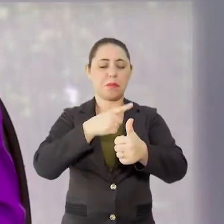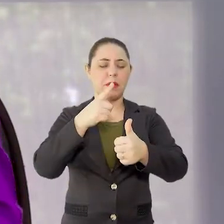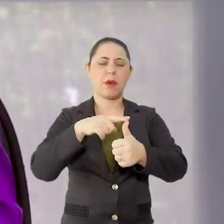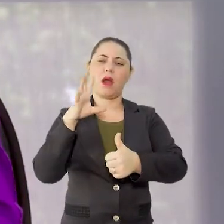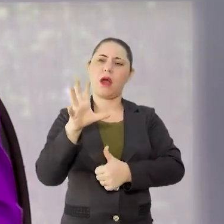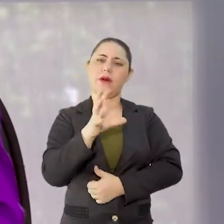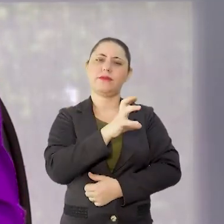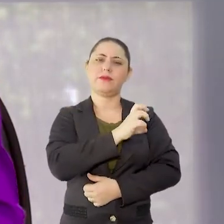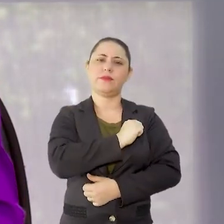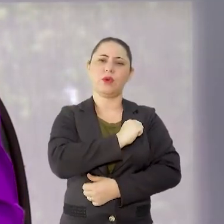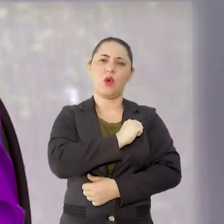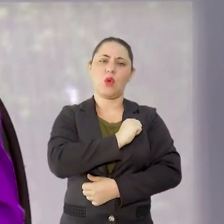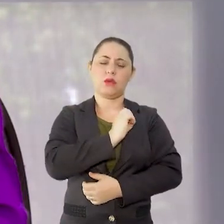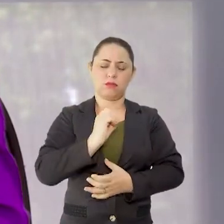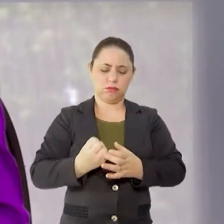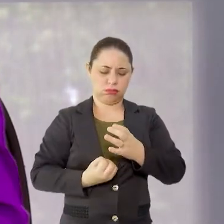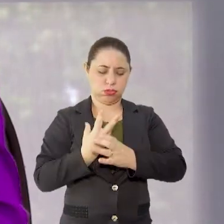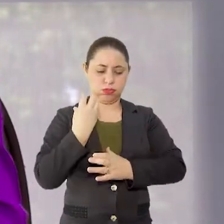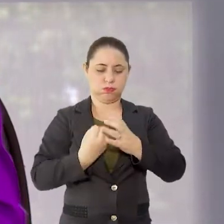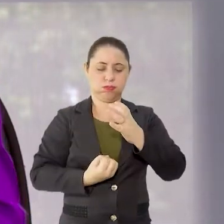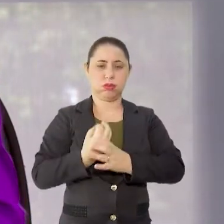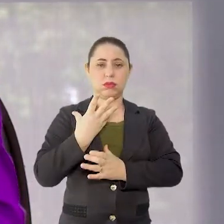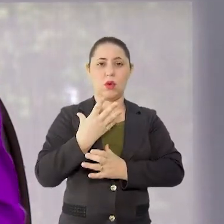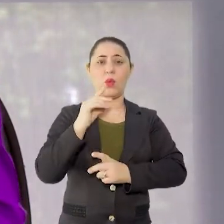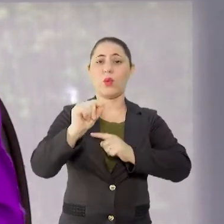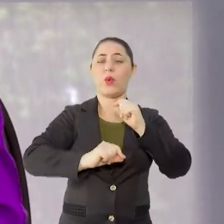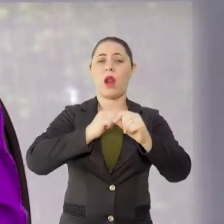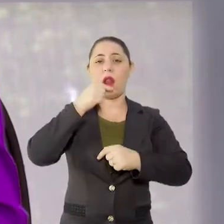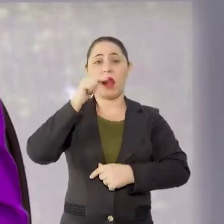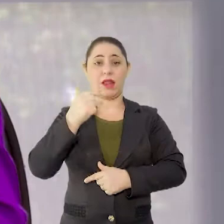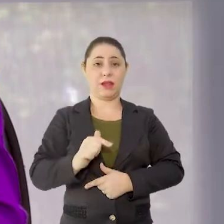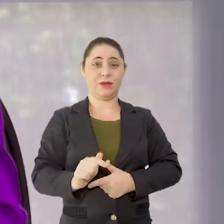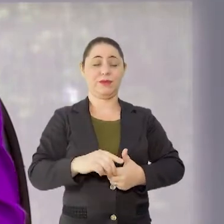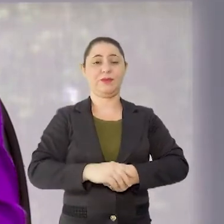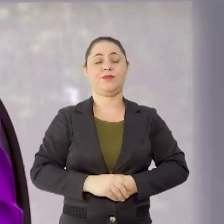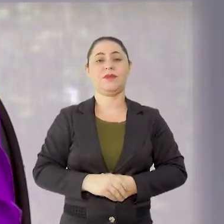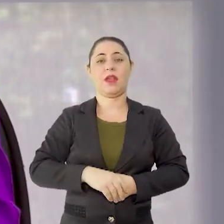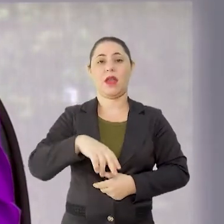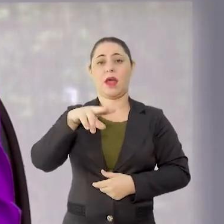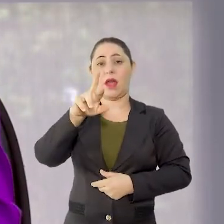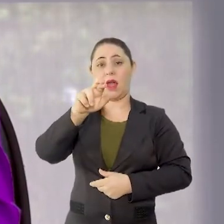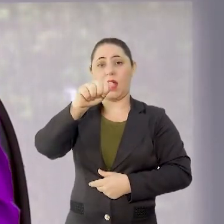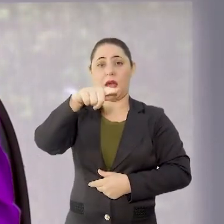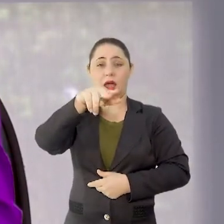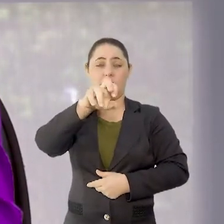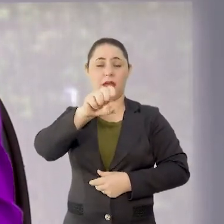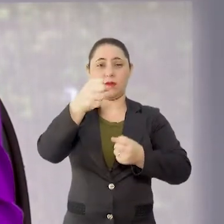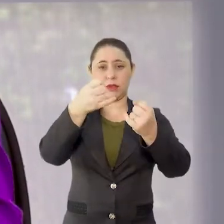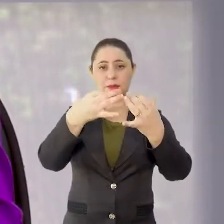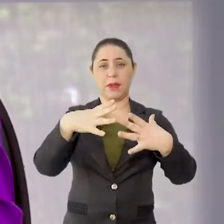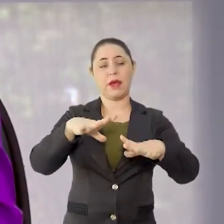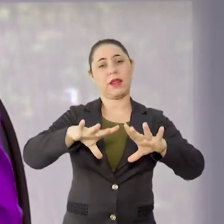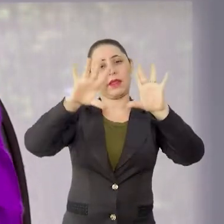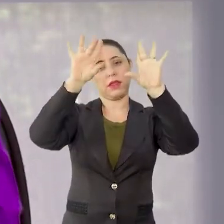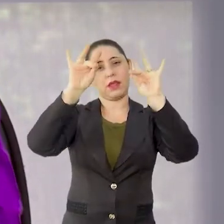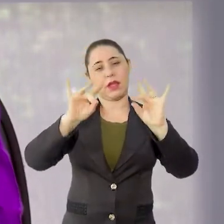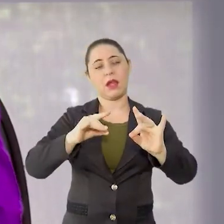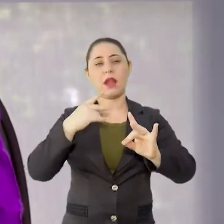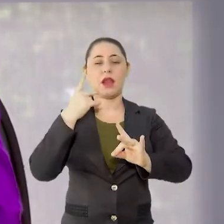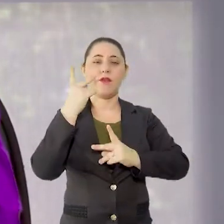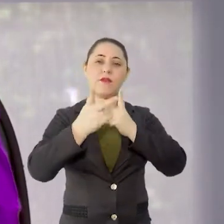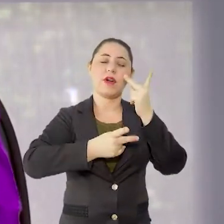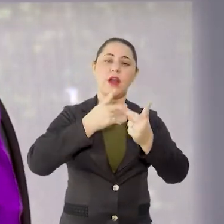Lobato foram a sua primeira paixão e grande influência para navegar no mundo literário. Raquel Naveira conta